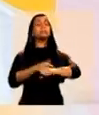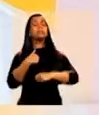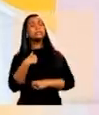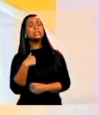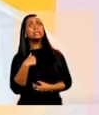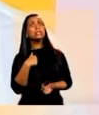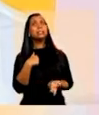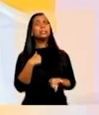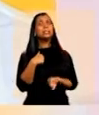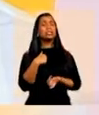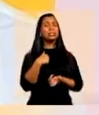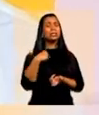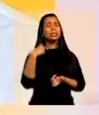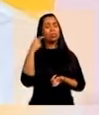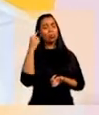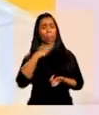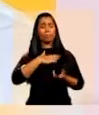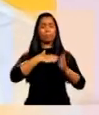momento que